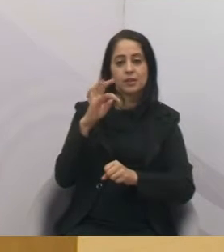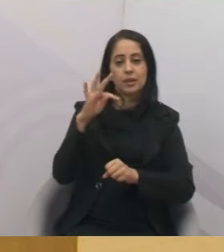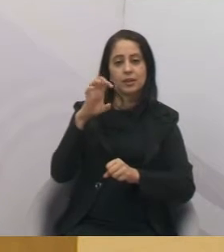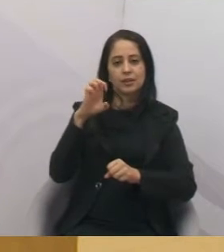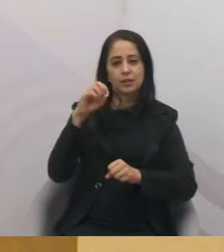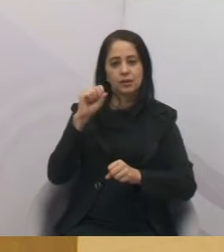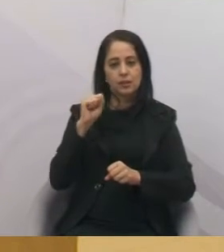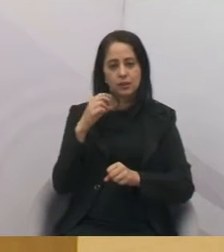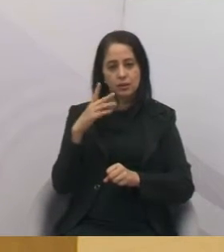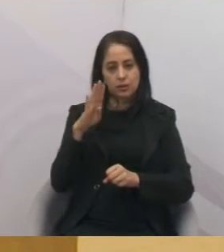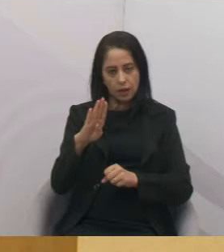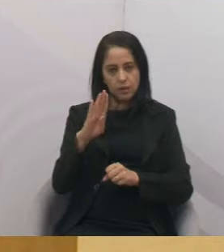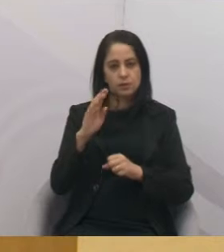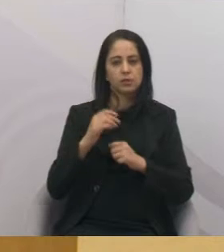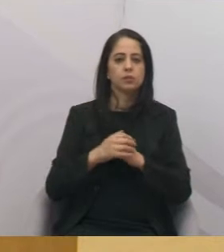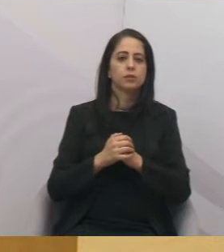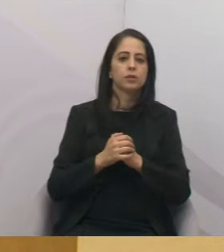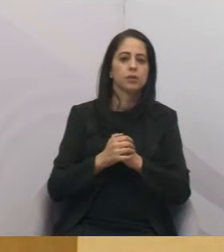com as devidas